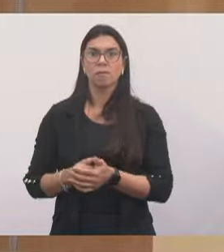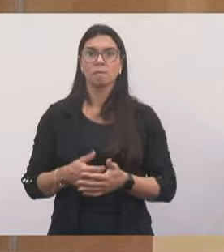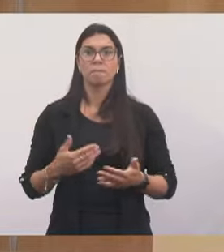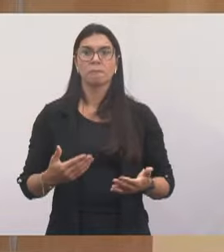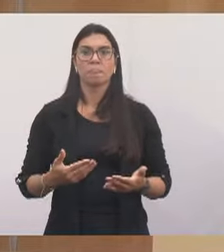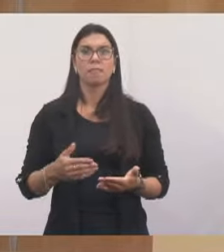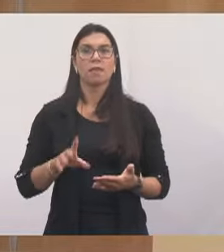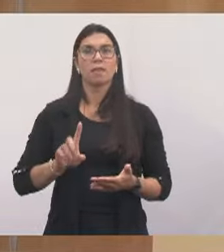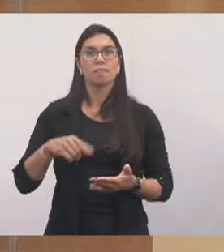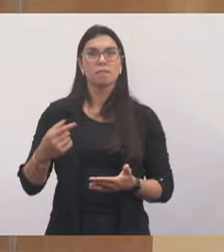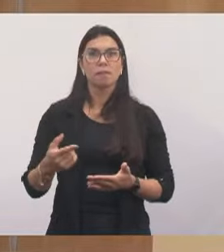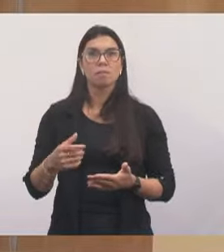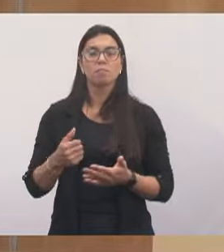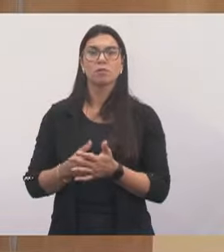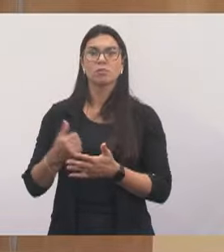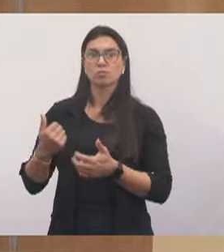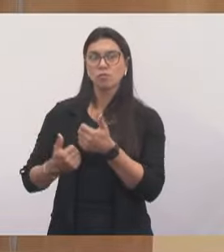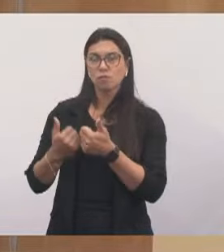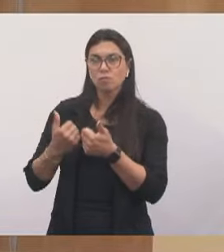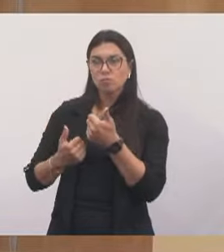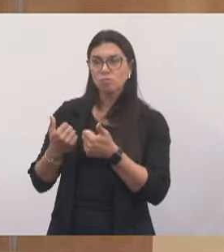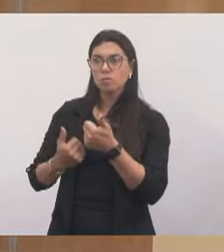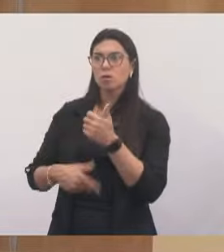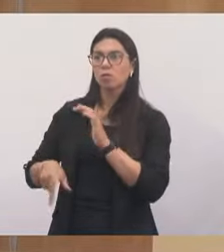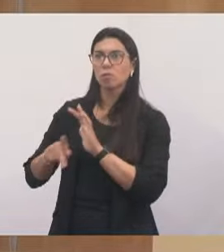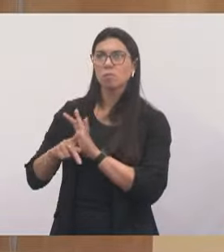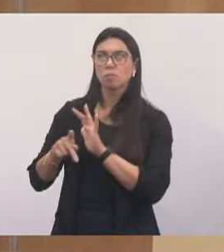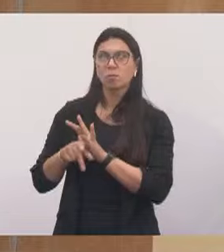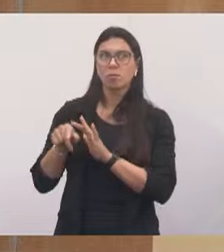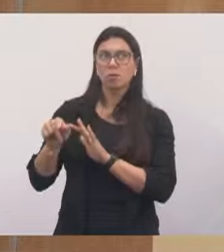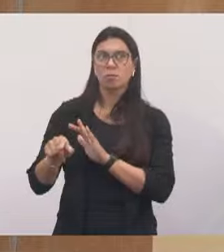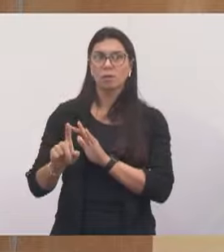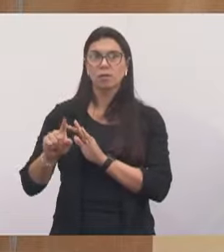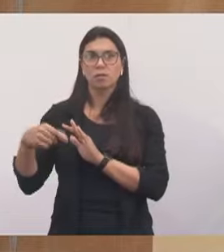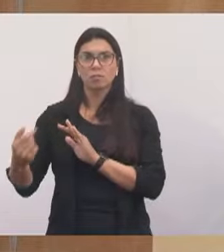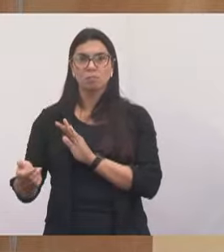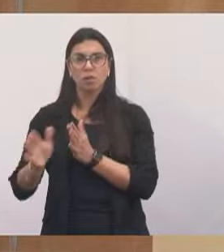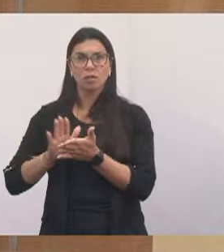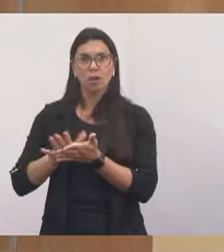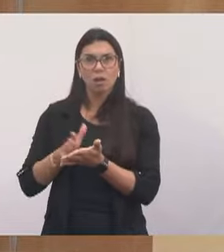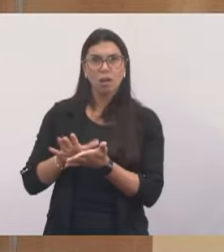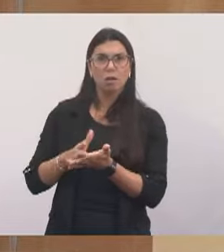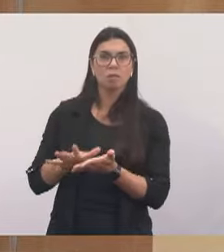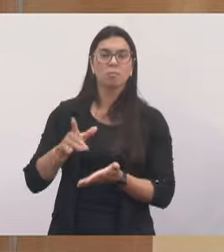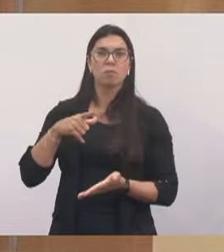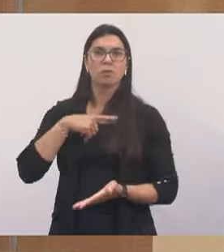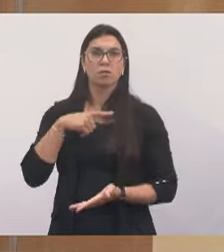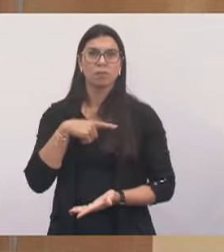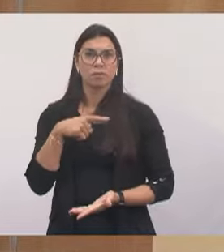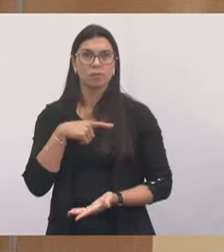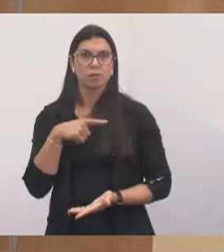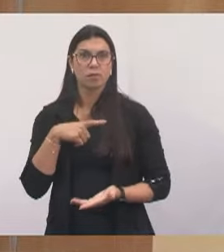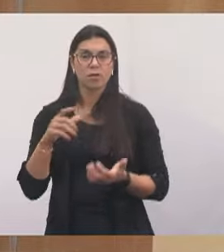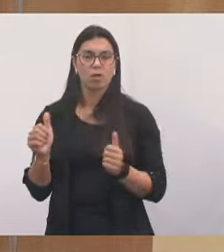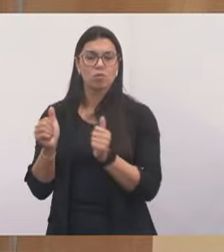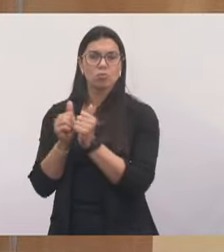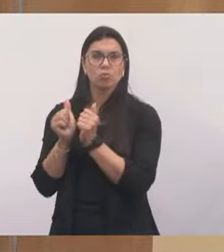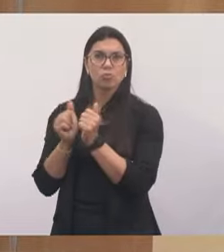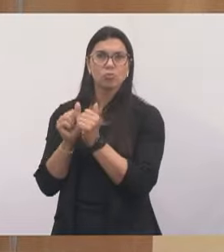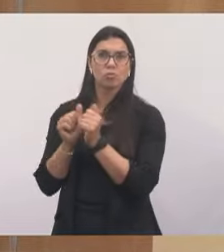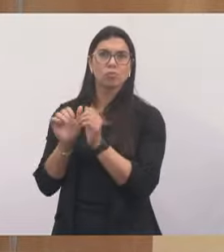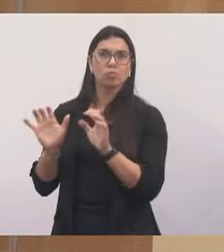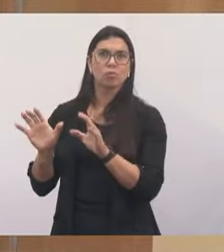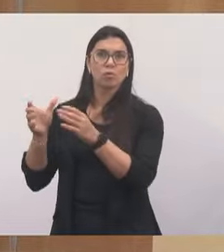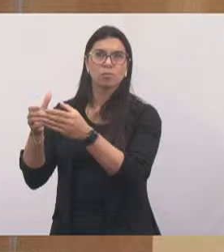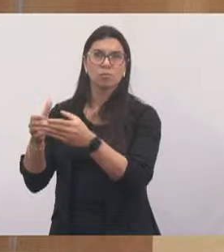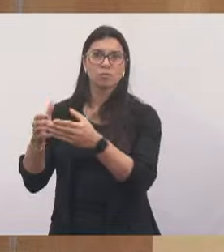futebol interno. Futebol interno que vocês fazem ali é fundamental para poder fomentar o trabalho de vocês. A reforma